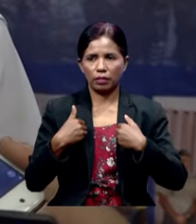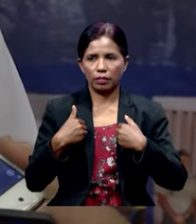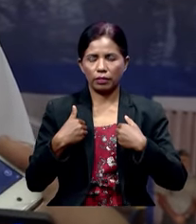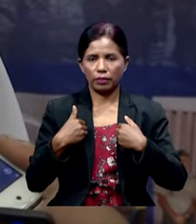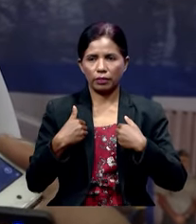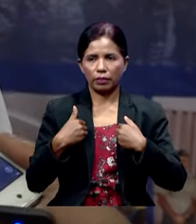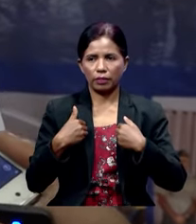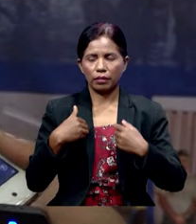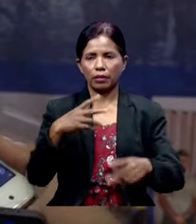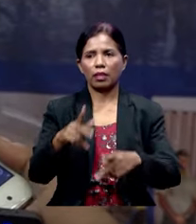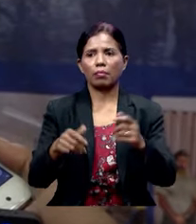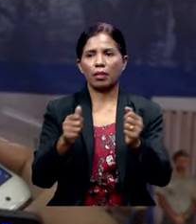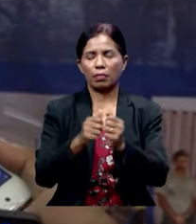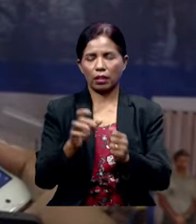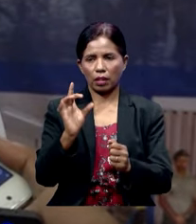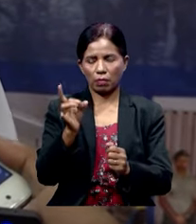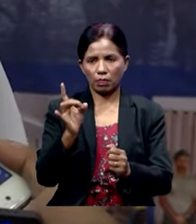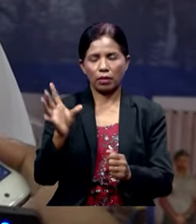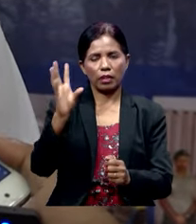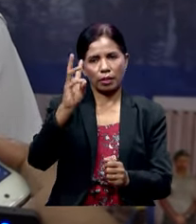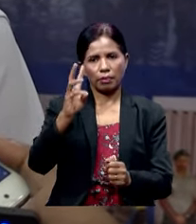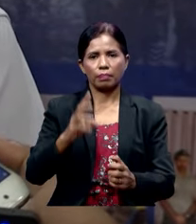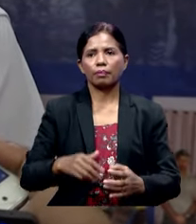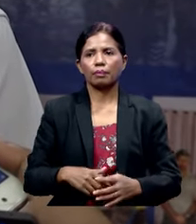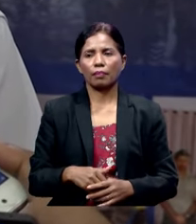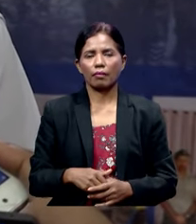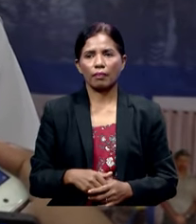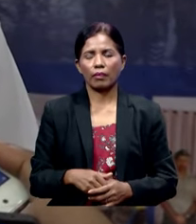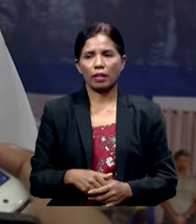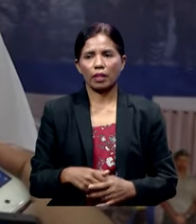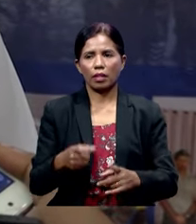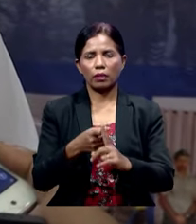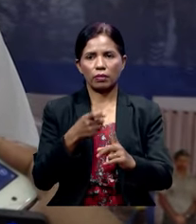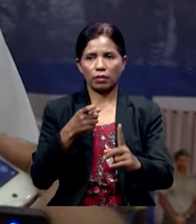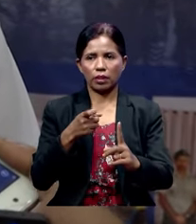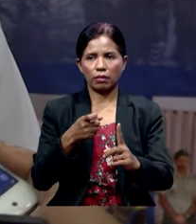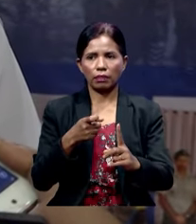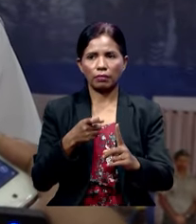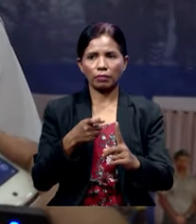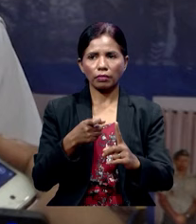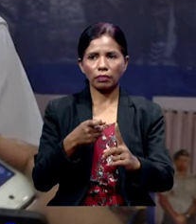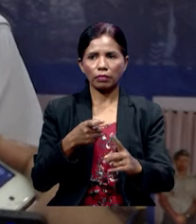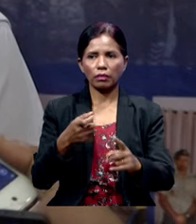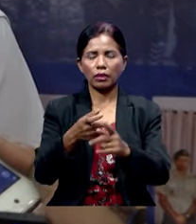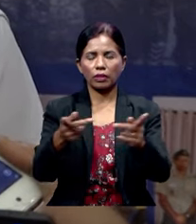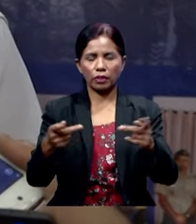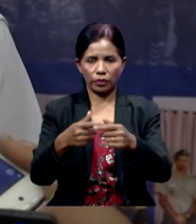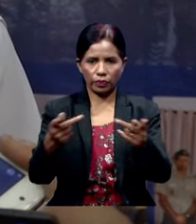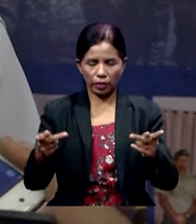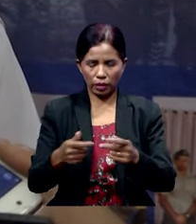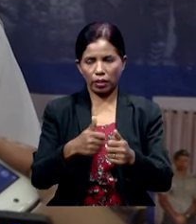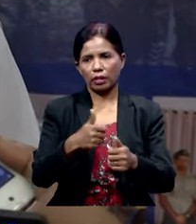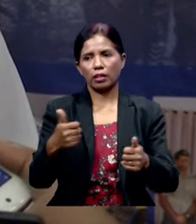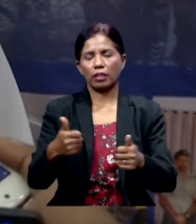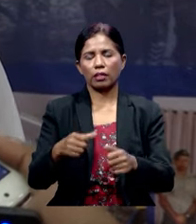aplicantes por volta de 86 nabe maka husi área keta balu